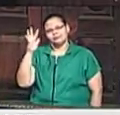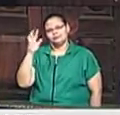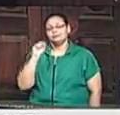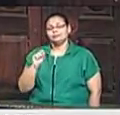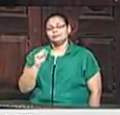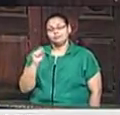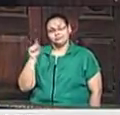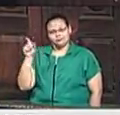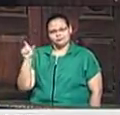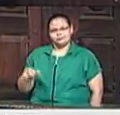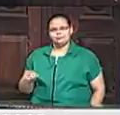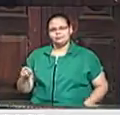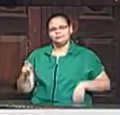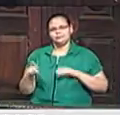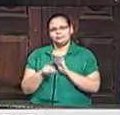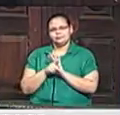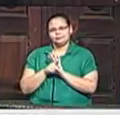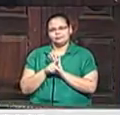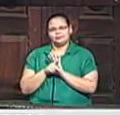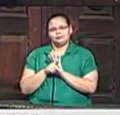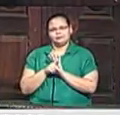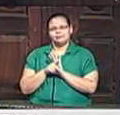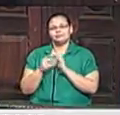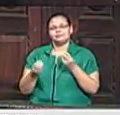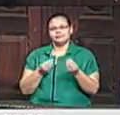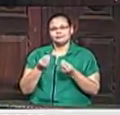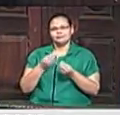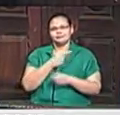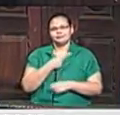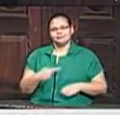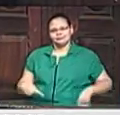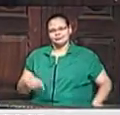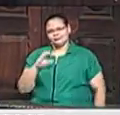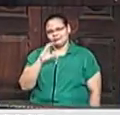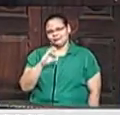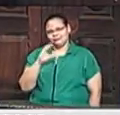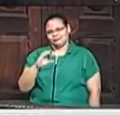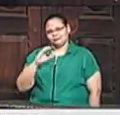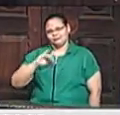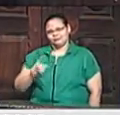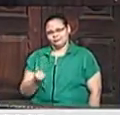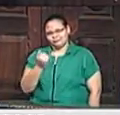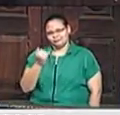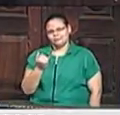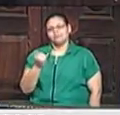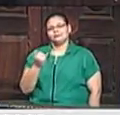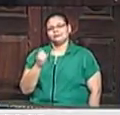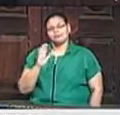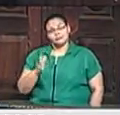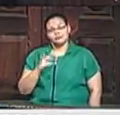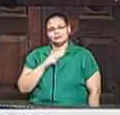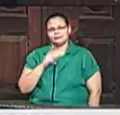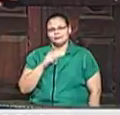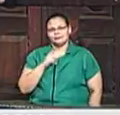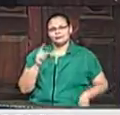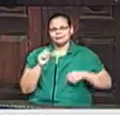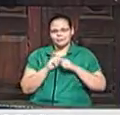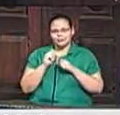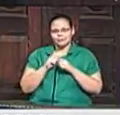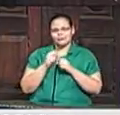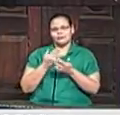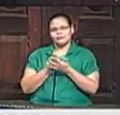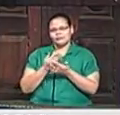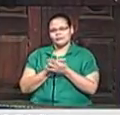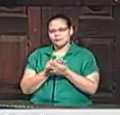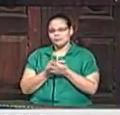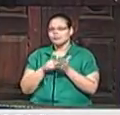que ele próprio, como presidente da CCJ, já teria feito um estudo da